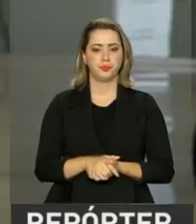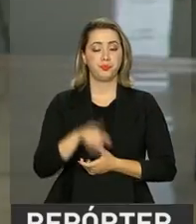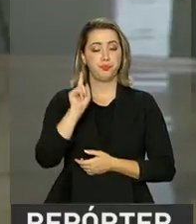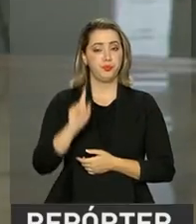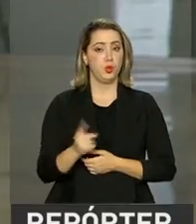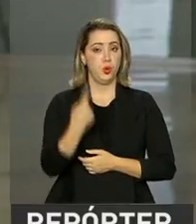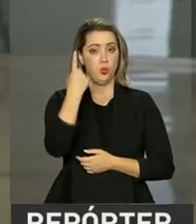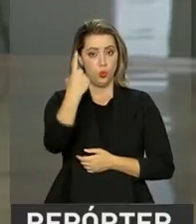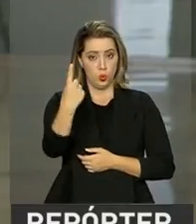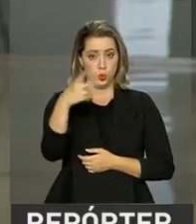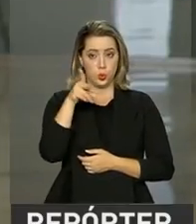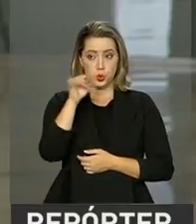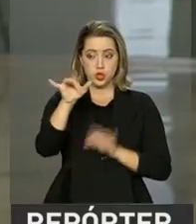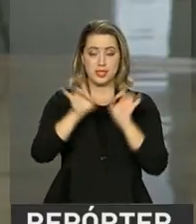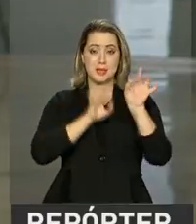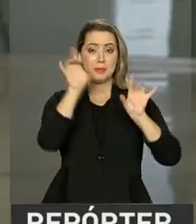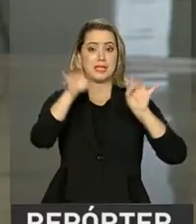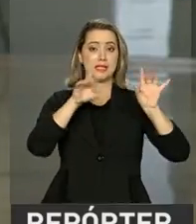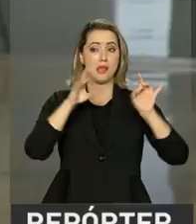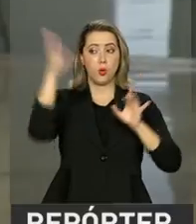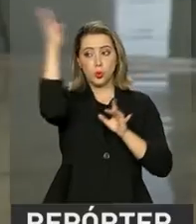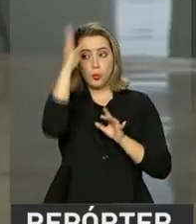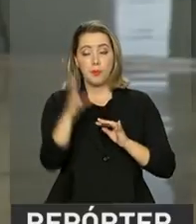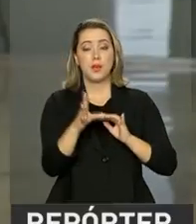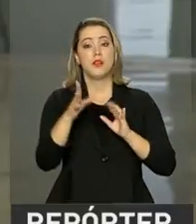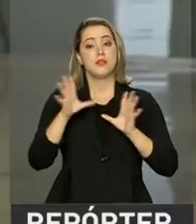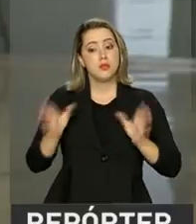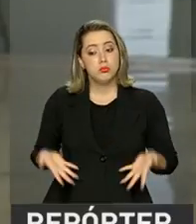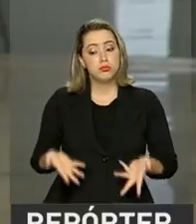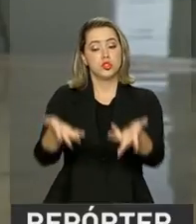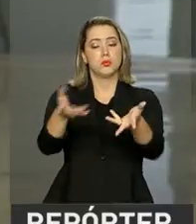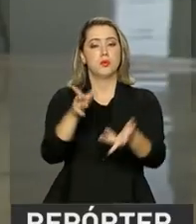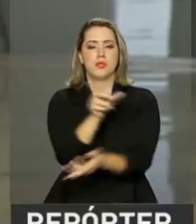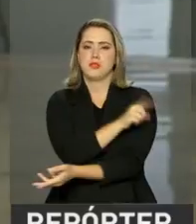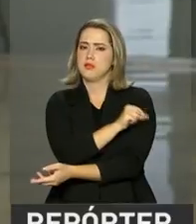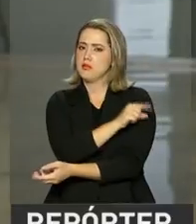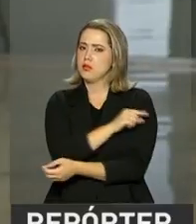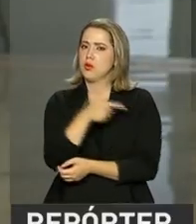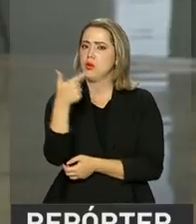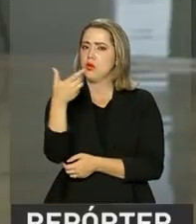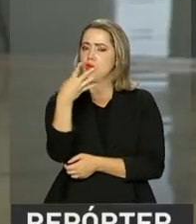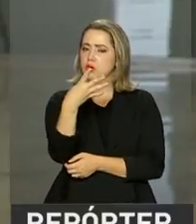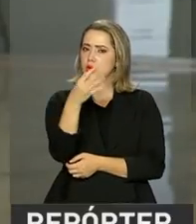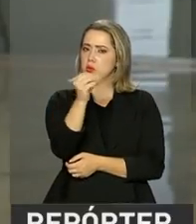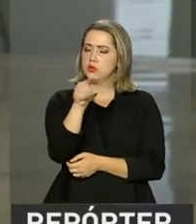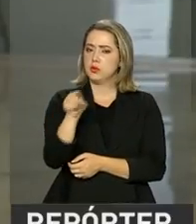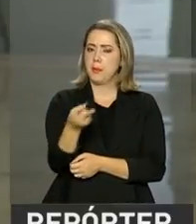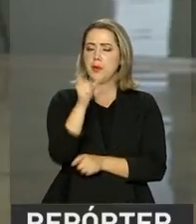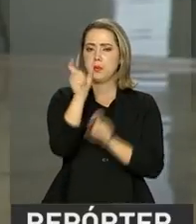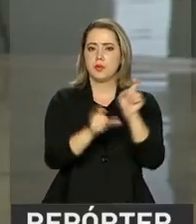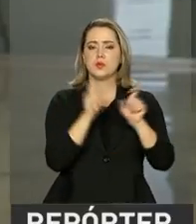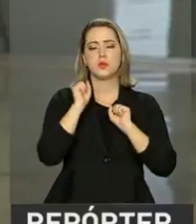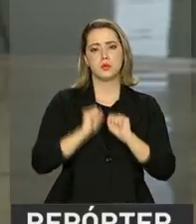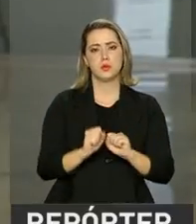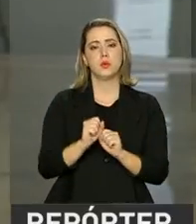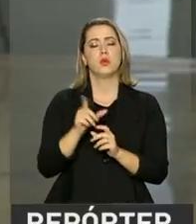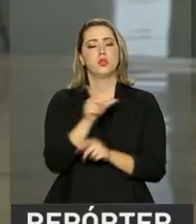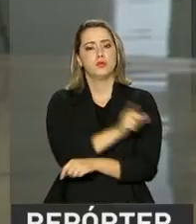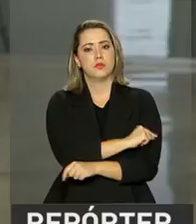nacional de mobilização 240 mil profissionais estarão aptos para aplicar a vacina